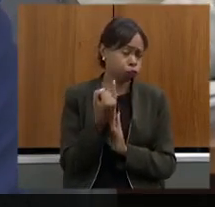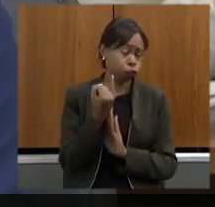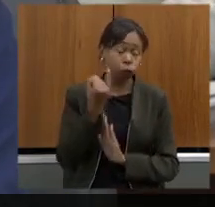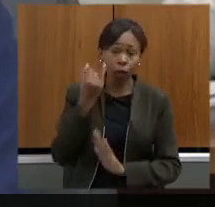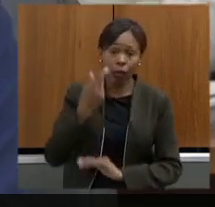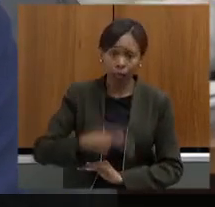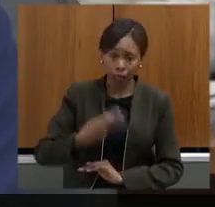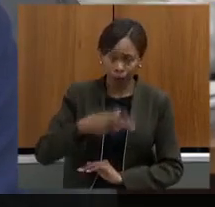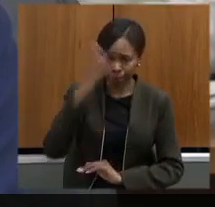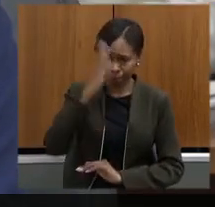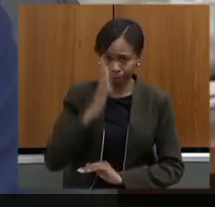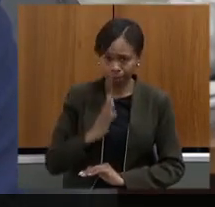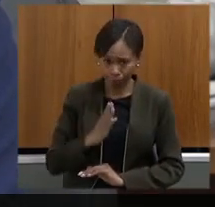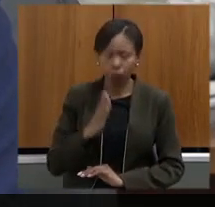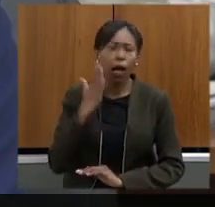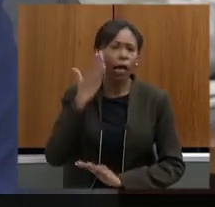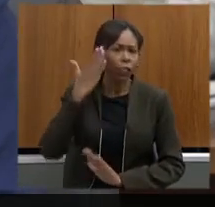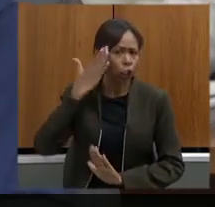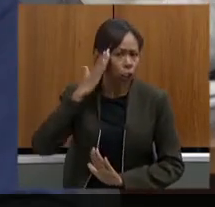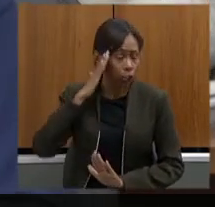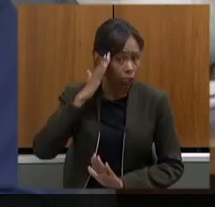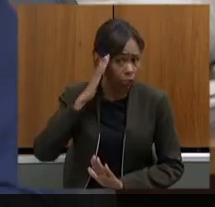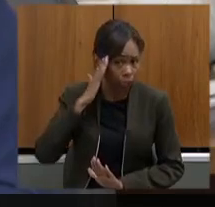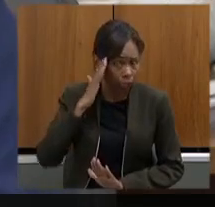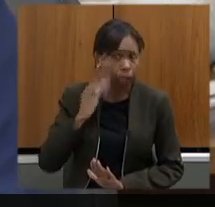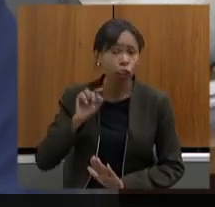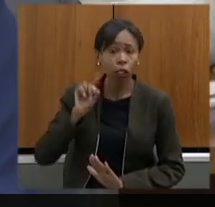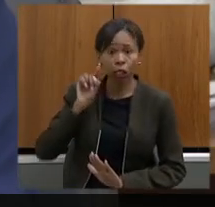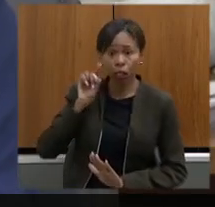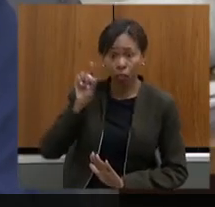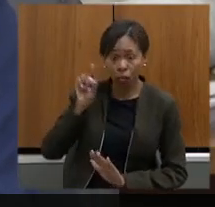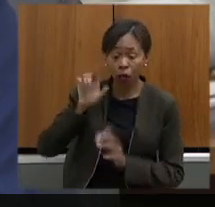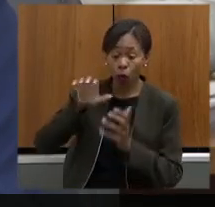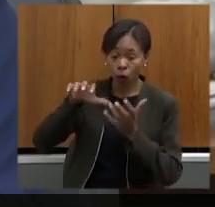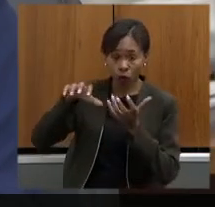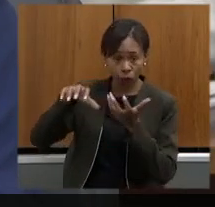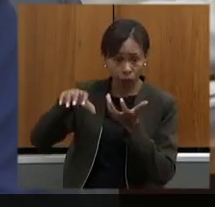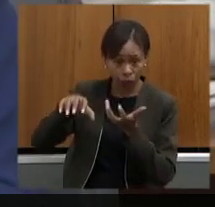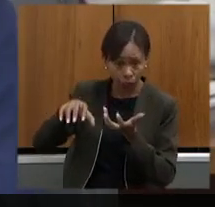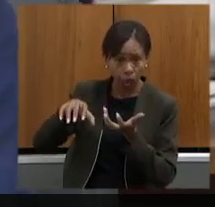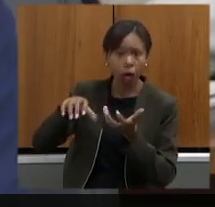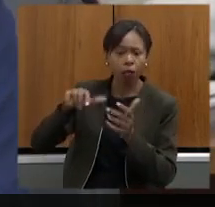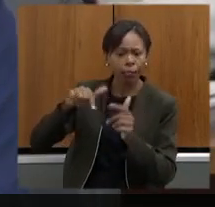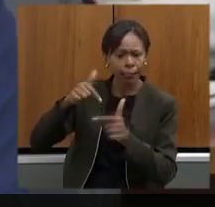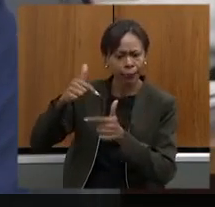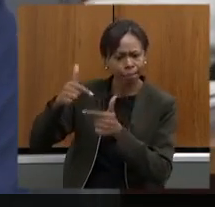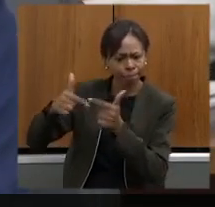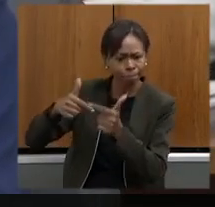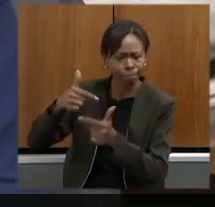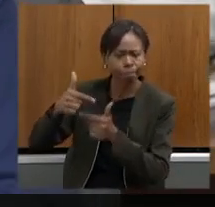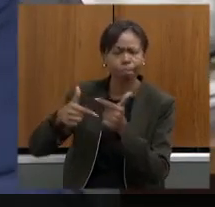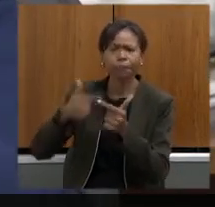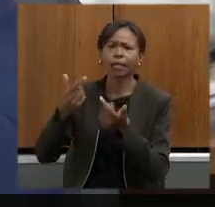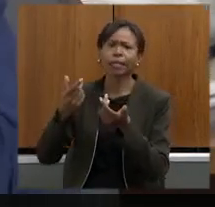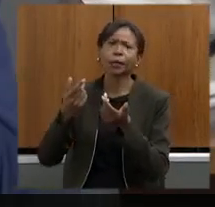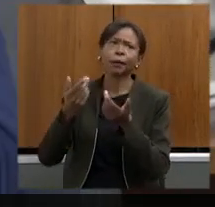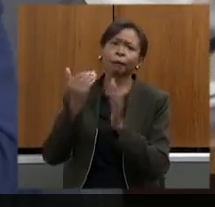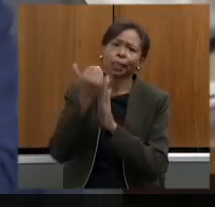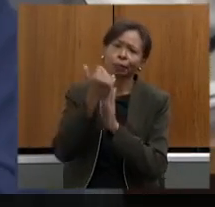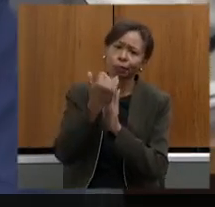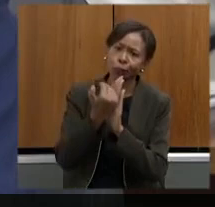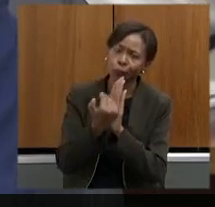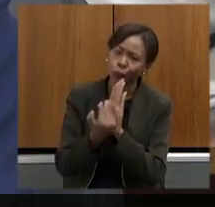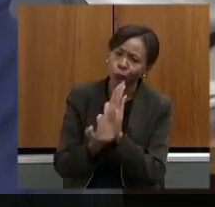compreendemos A motivação do Congresso Nacional de trabalhar a questão né da redução